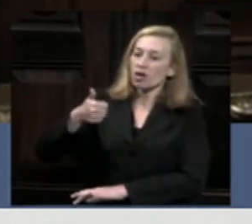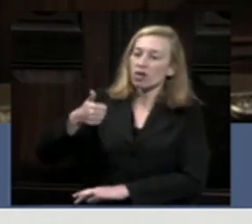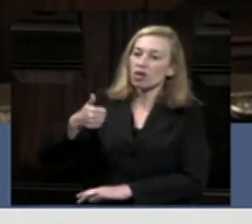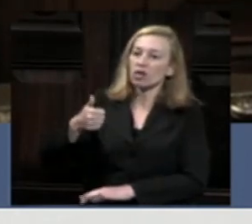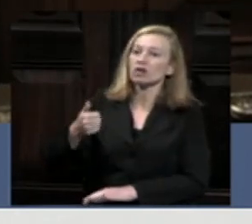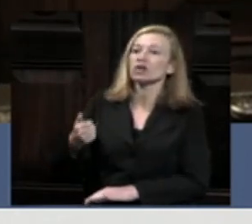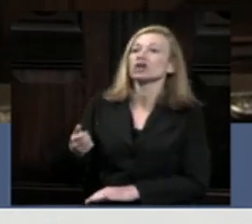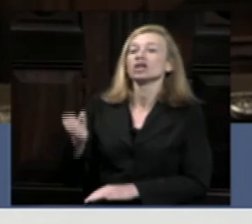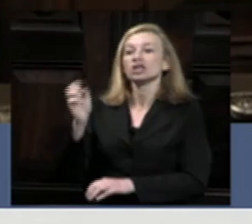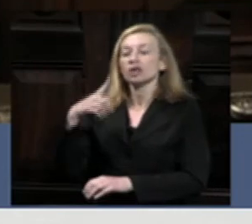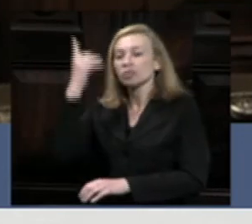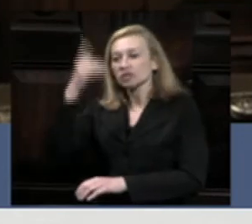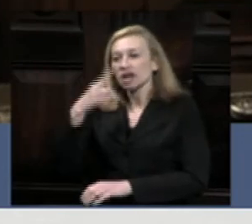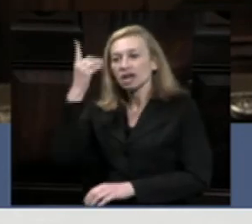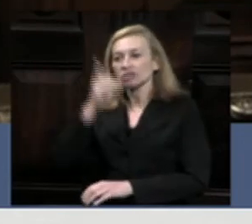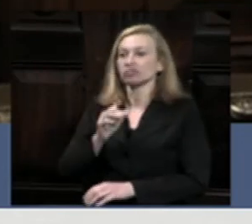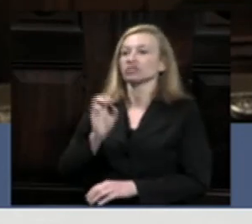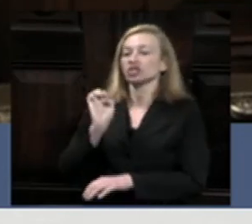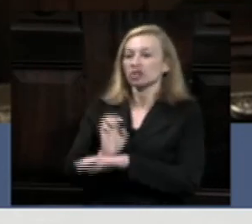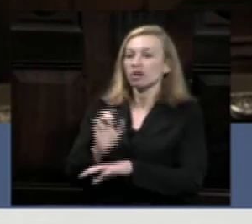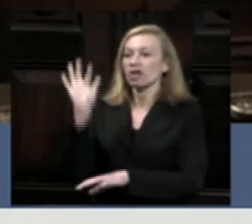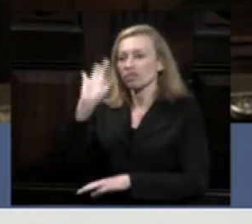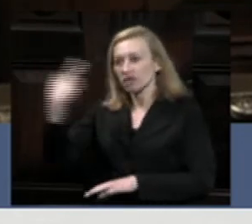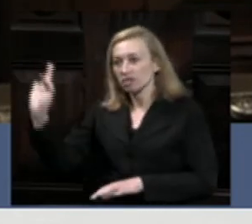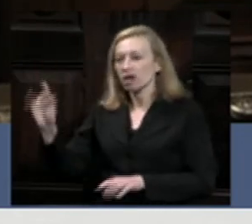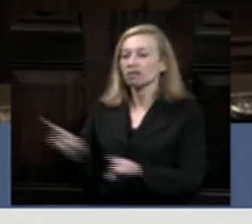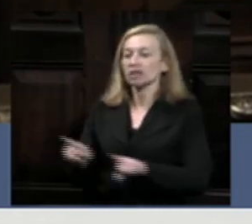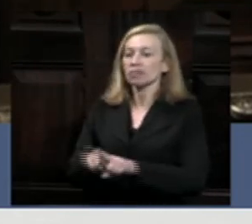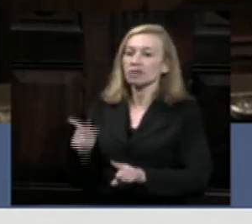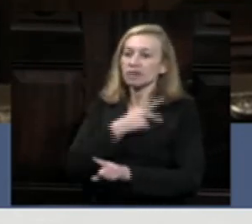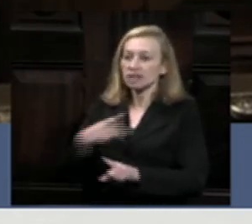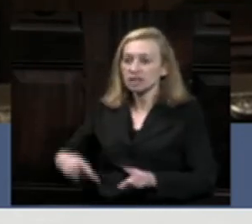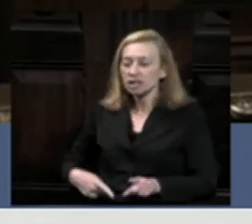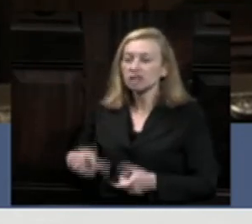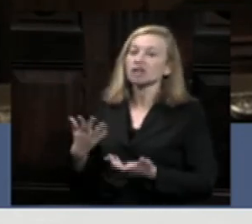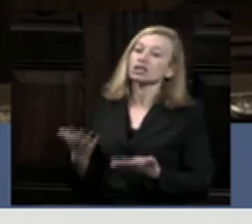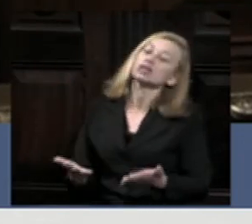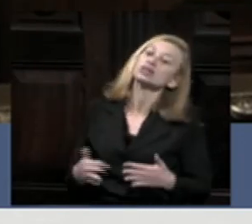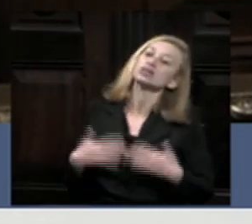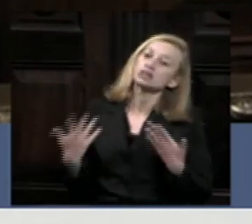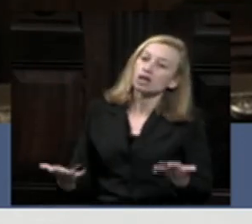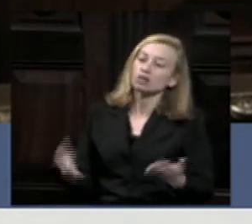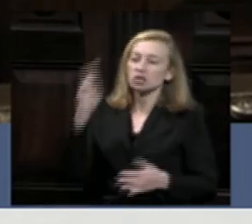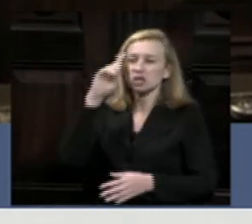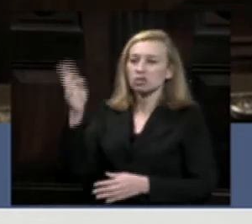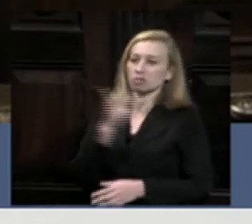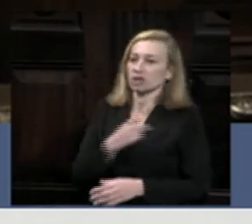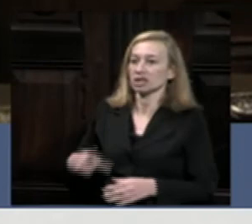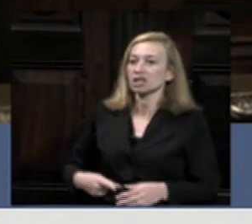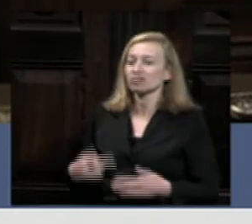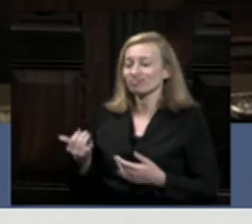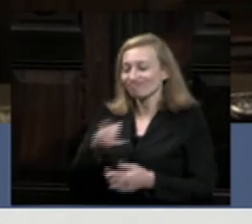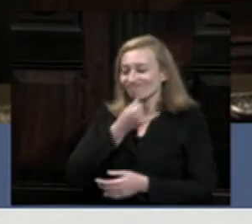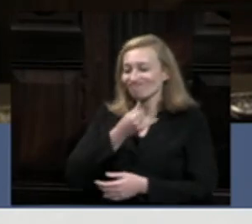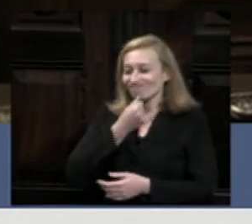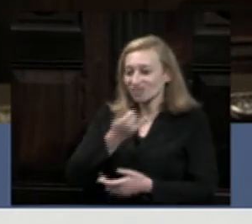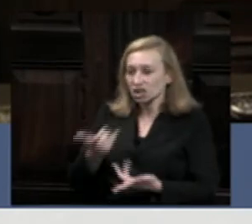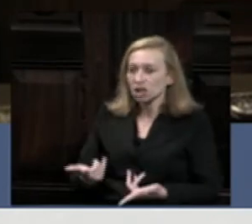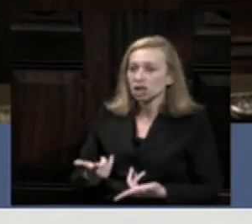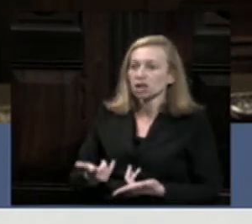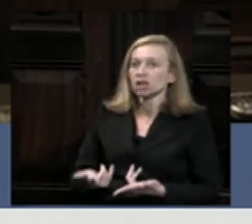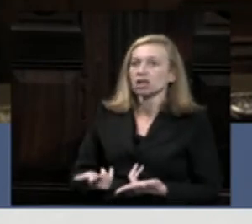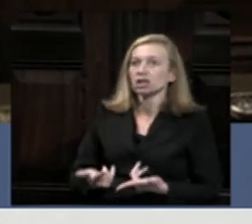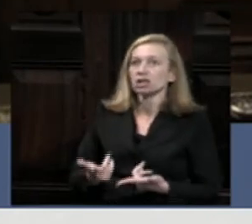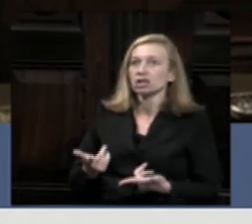estaduais, federais e a presidente. Então, senhor presidente, é com muita tristeza que a gente recebe e